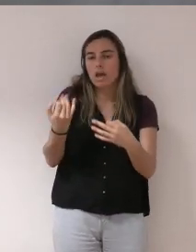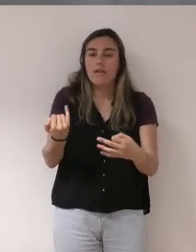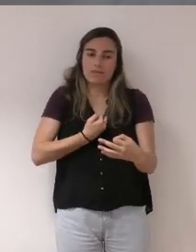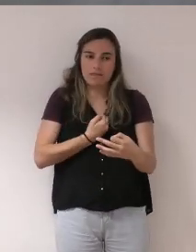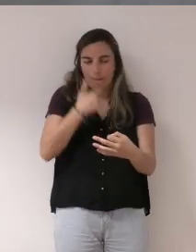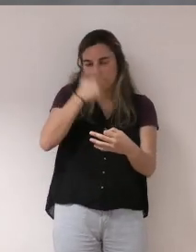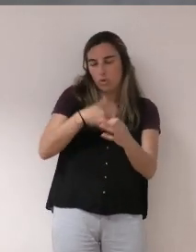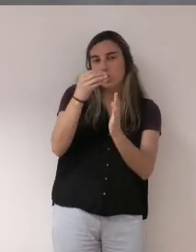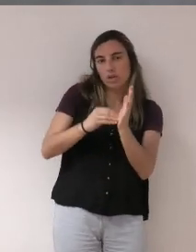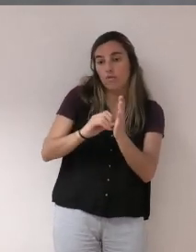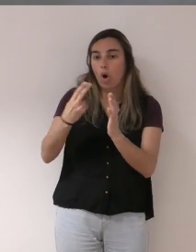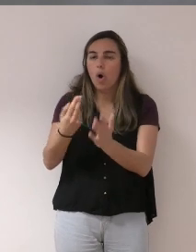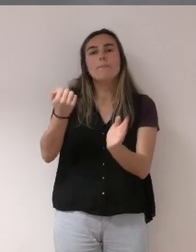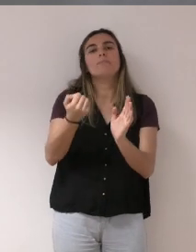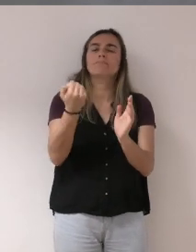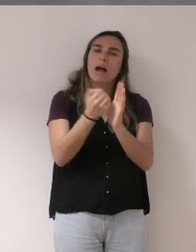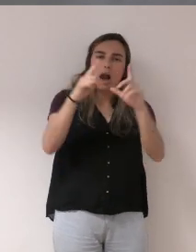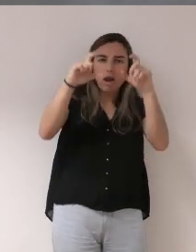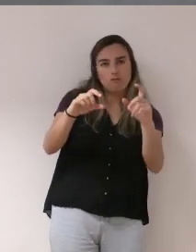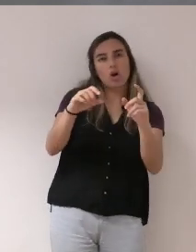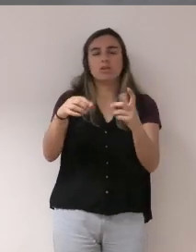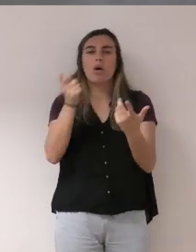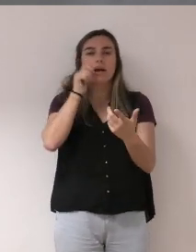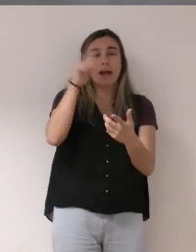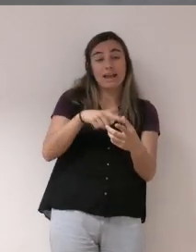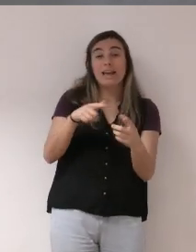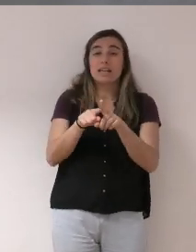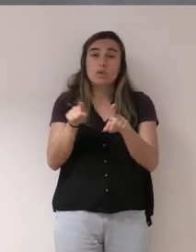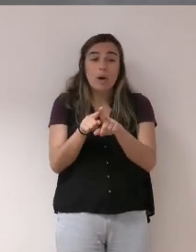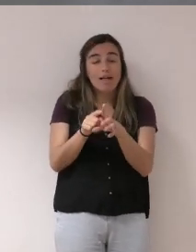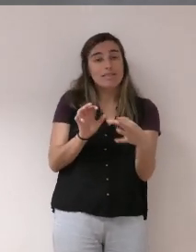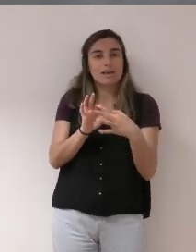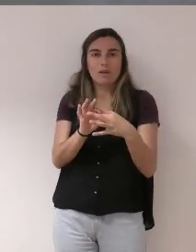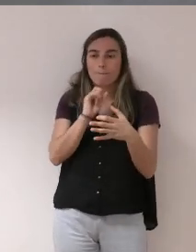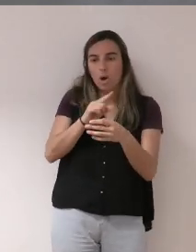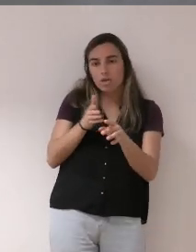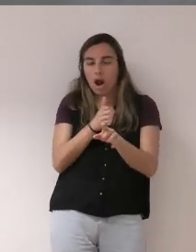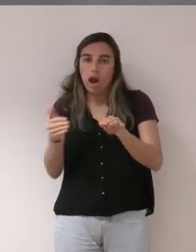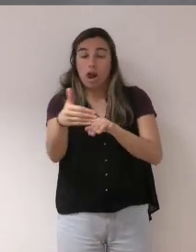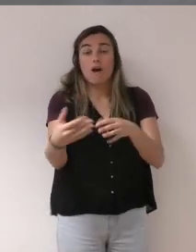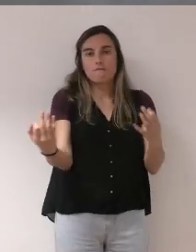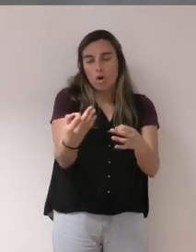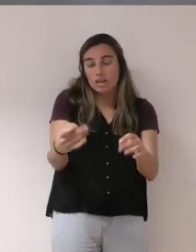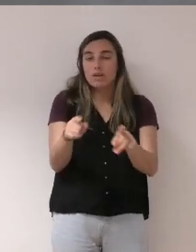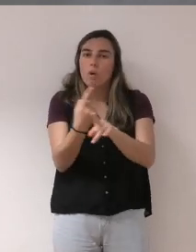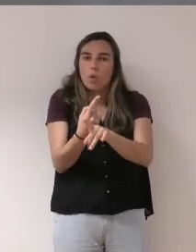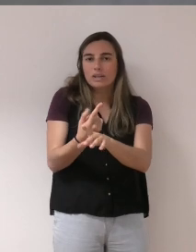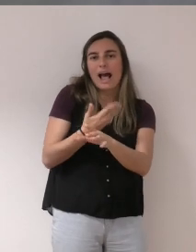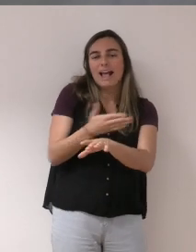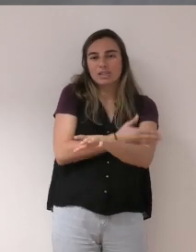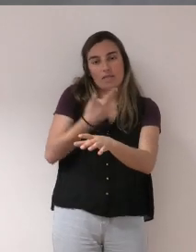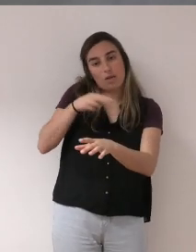de quem escreve ou registra, o encadeamento é um desencadeamento, uma desarticulação interior às linguagens,